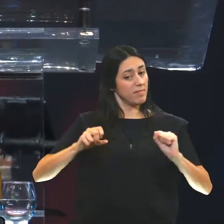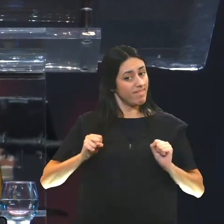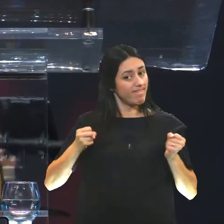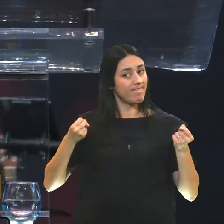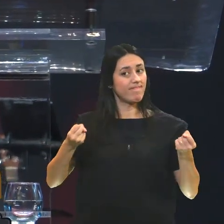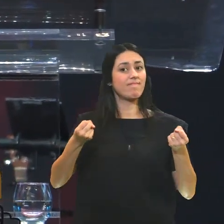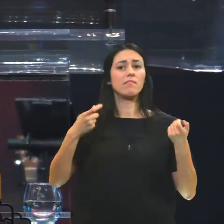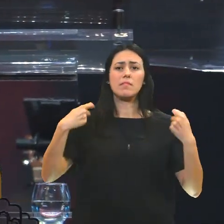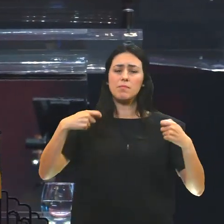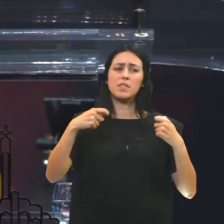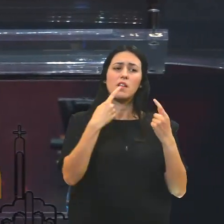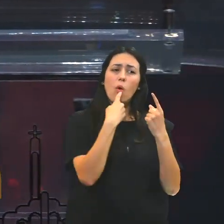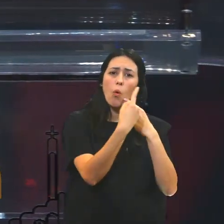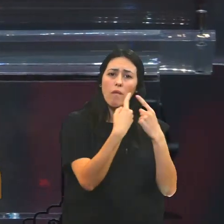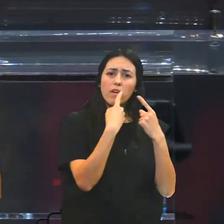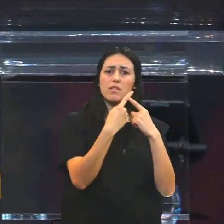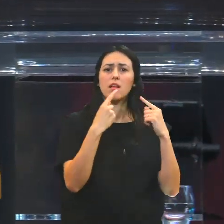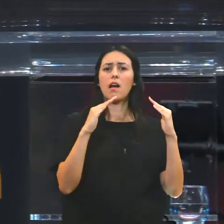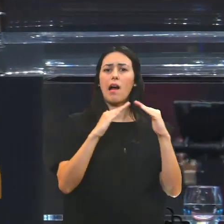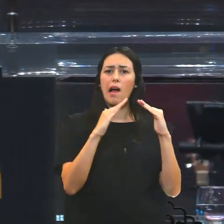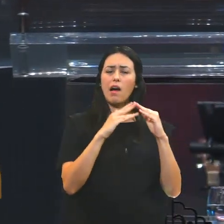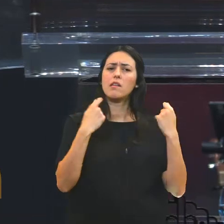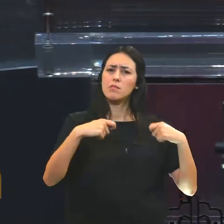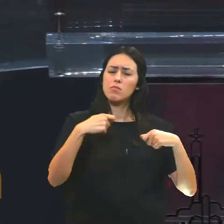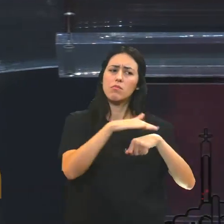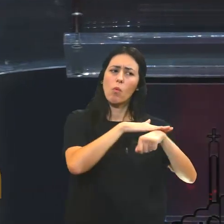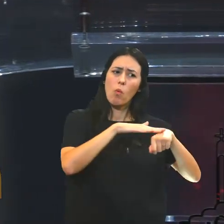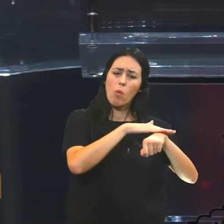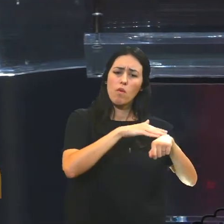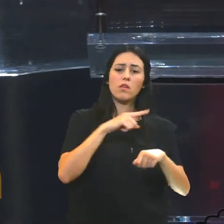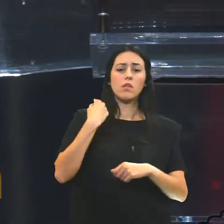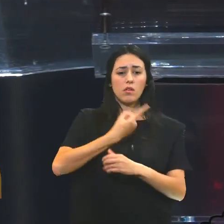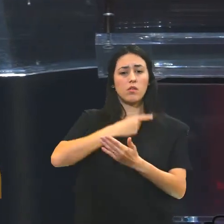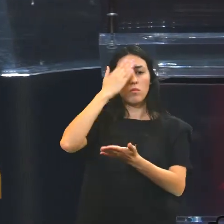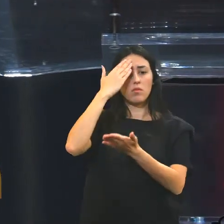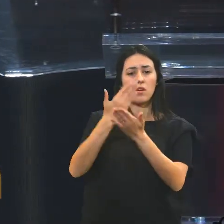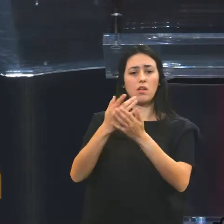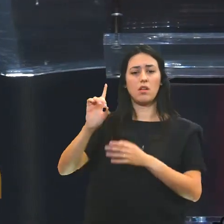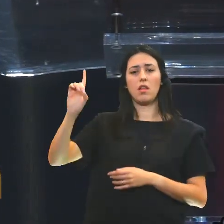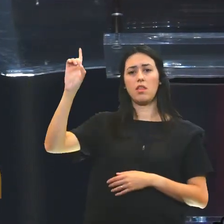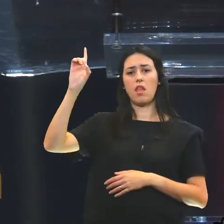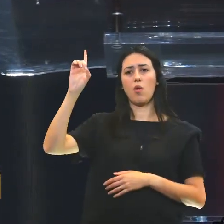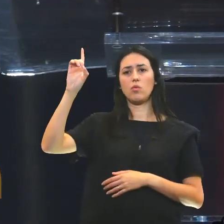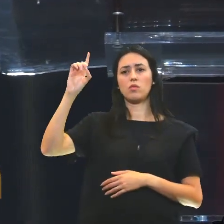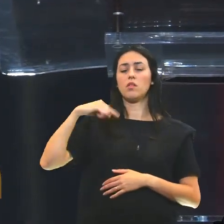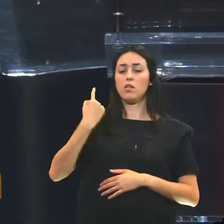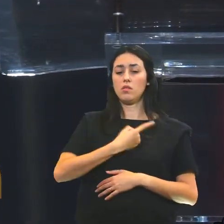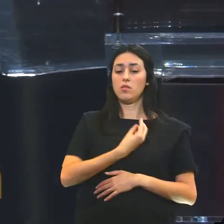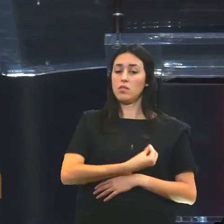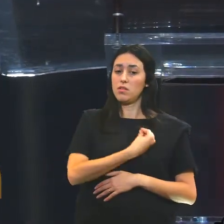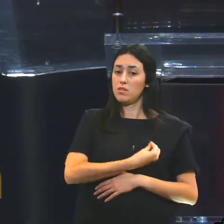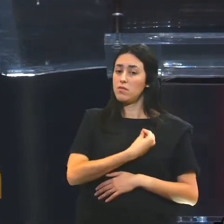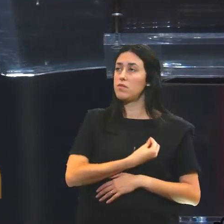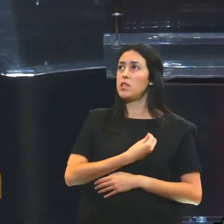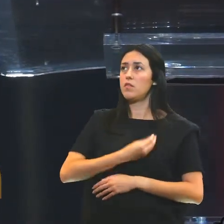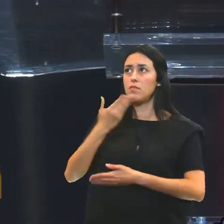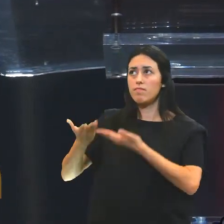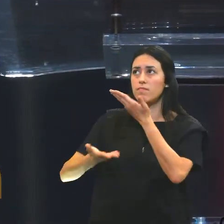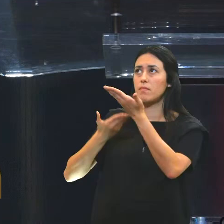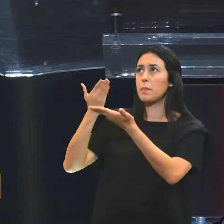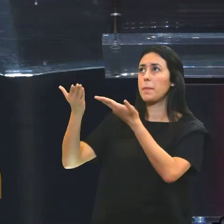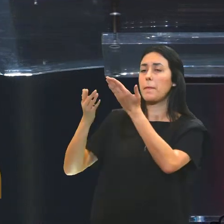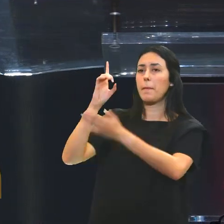ter diálogo em casa. Como é que a gente quebra isso? A gente crê em Deus, a gente vive para Deus, mas a